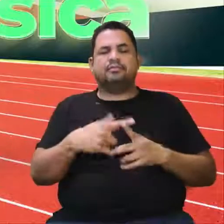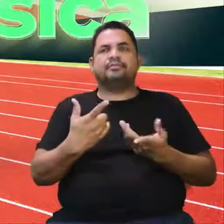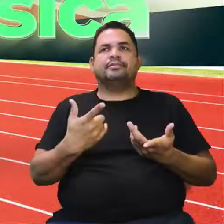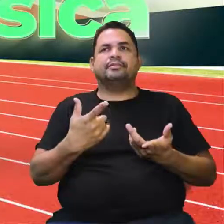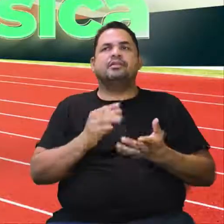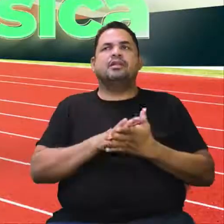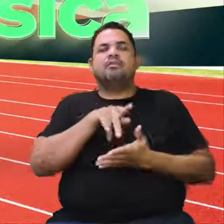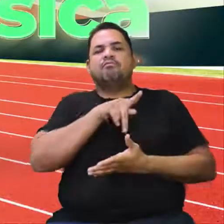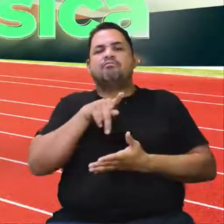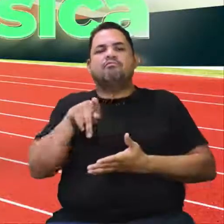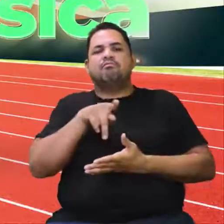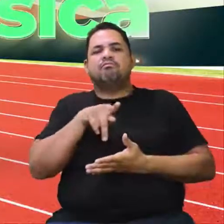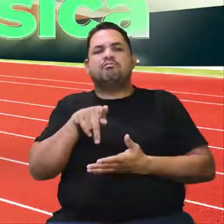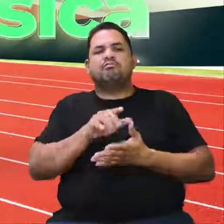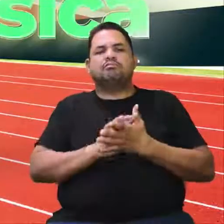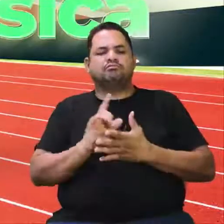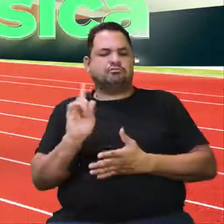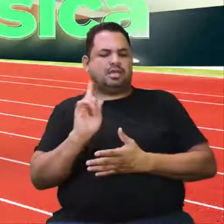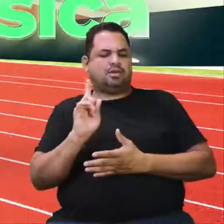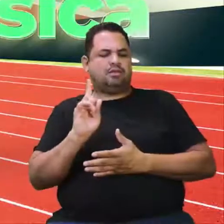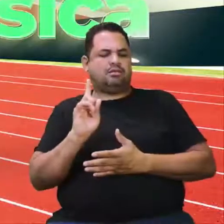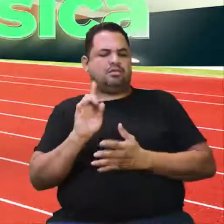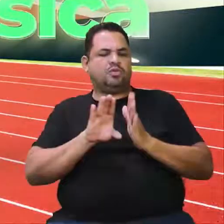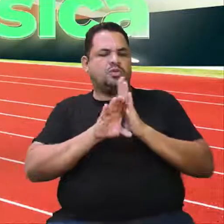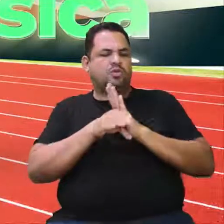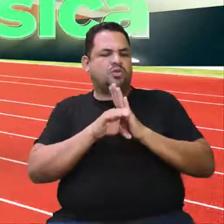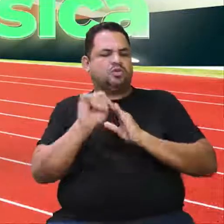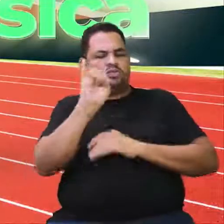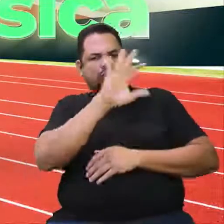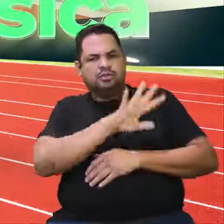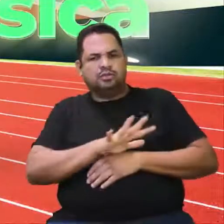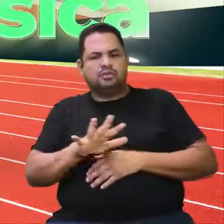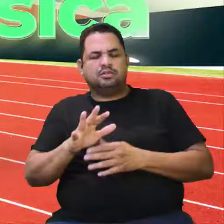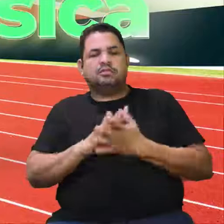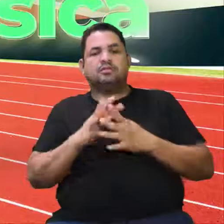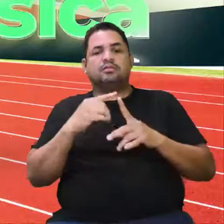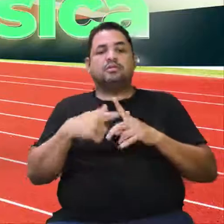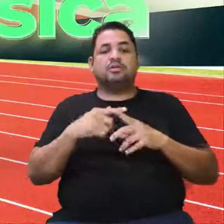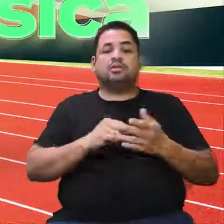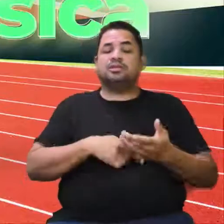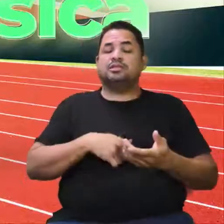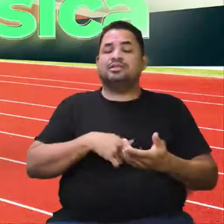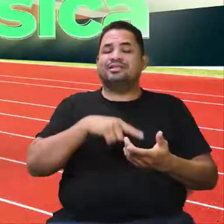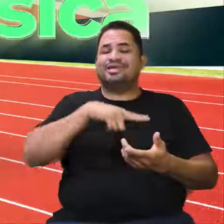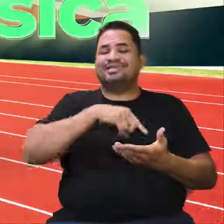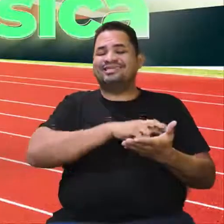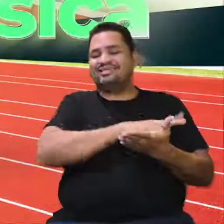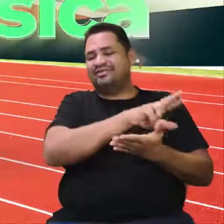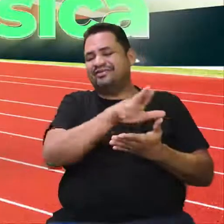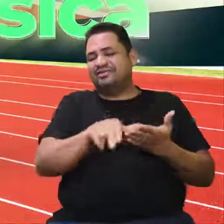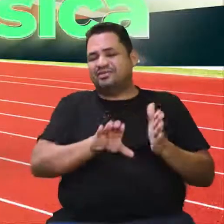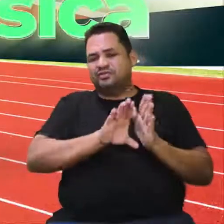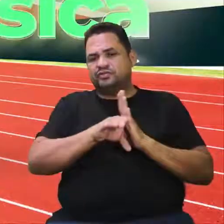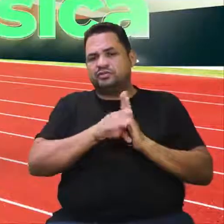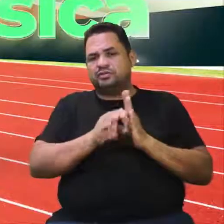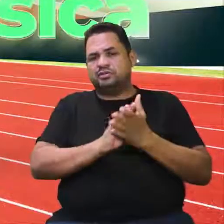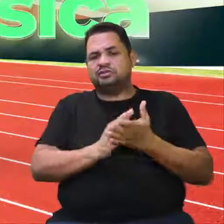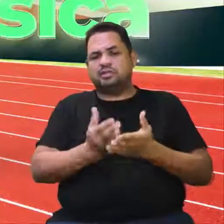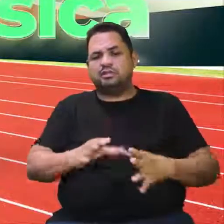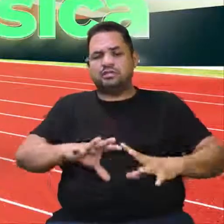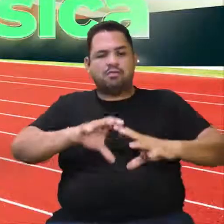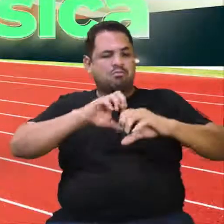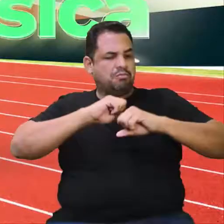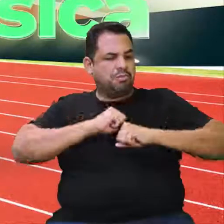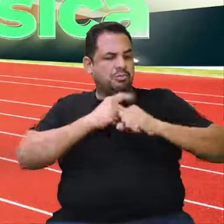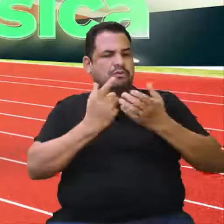por exemplo, um professor aí, ele diz, não, mas não é esse o conceito de imagem, não. É porque tem vários conceitos, né? E a gente está se apropriando